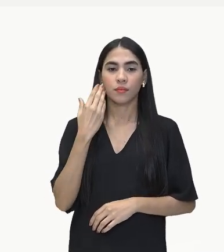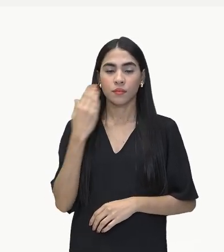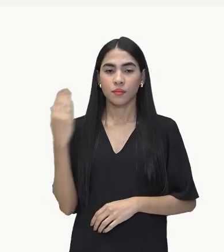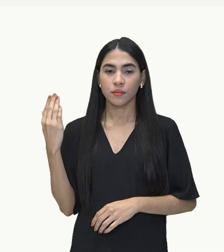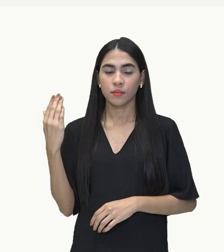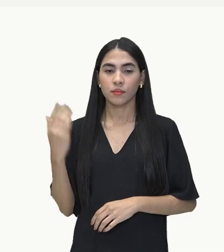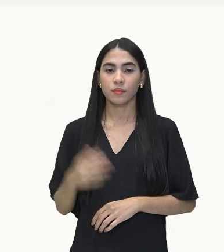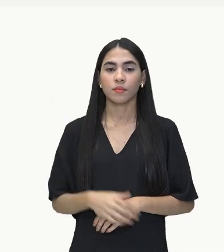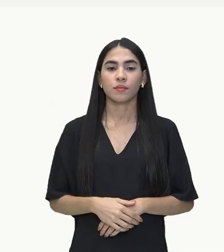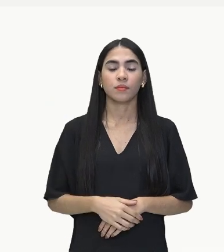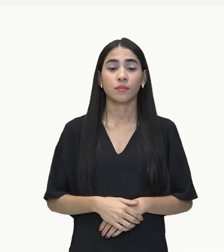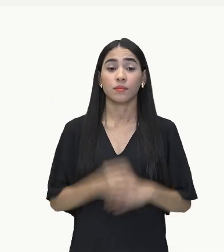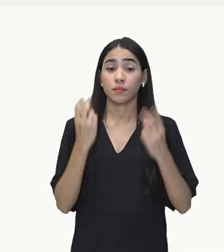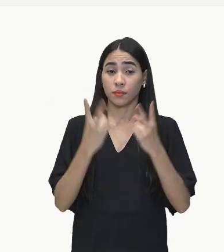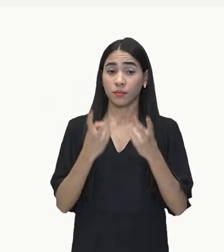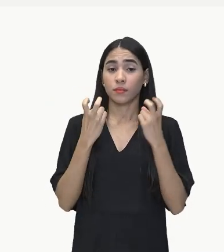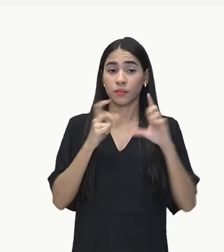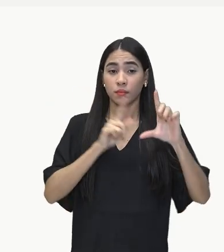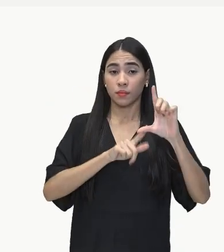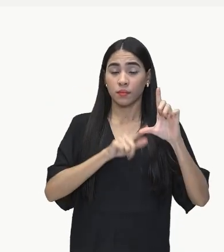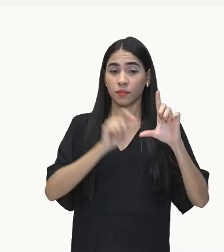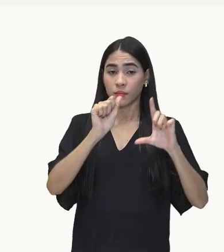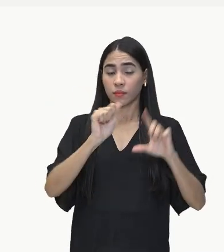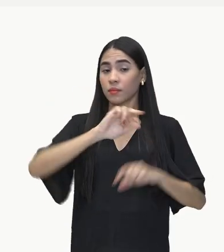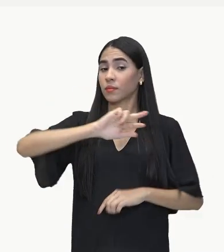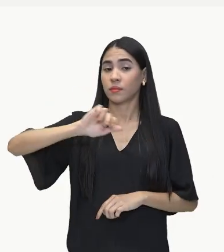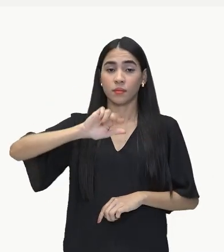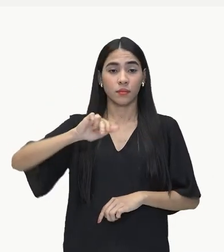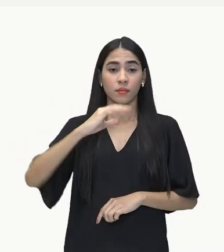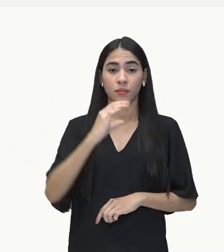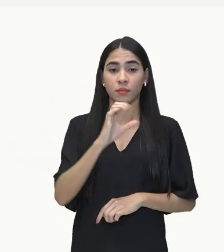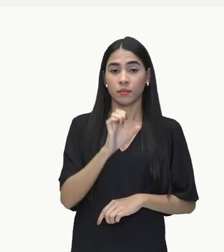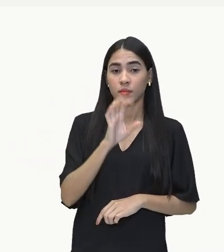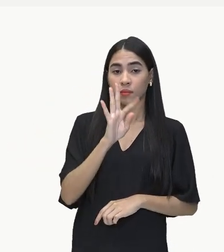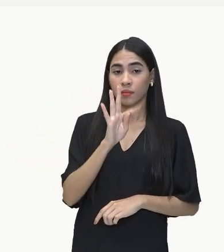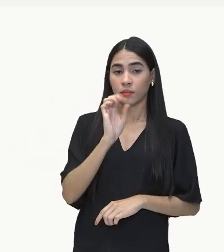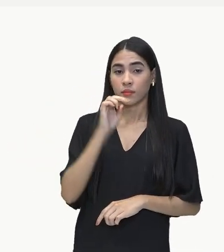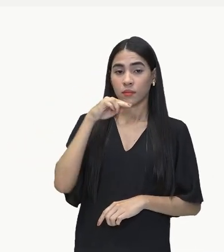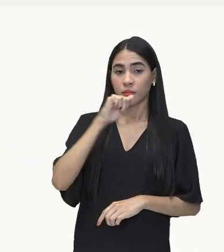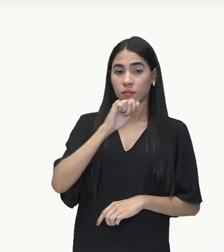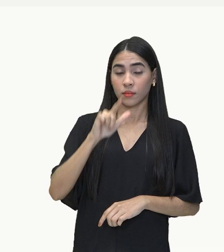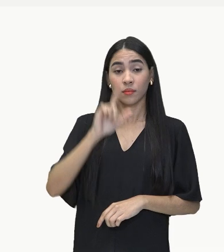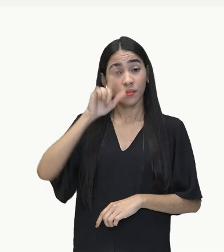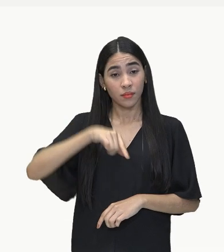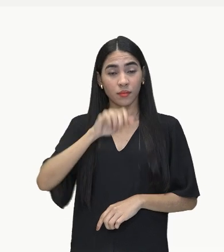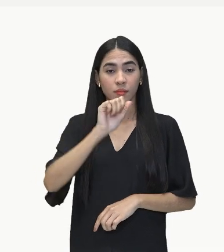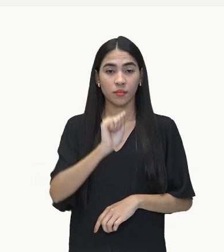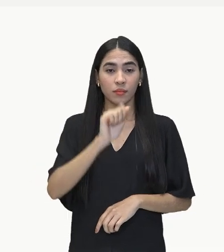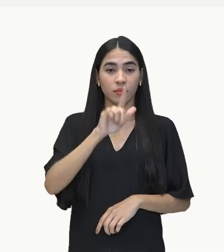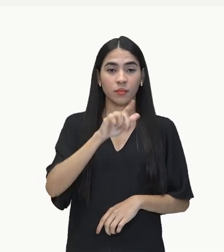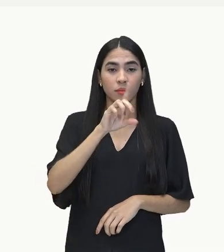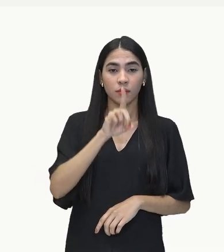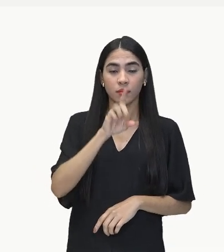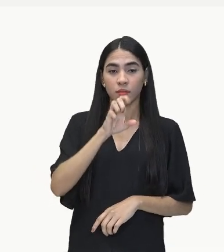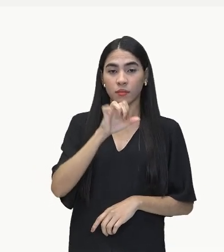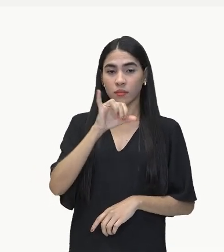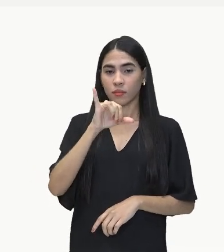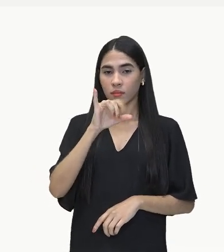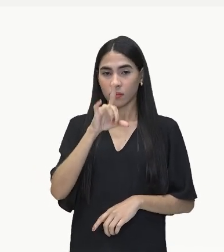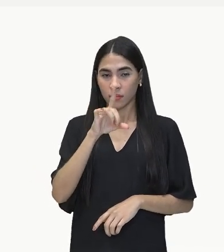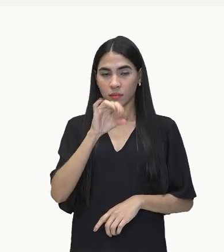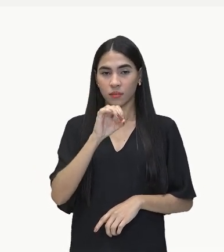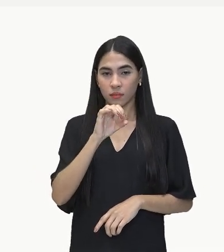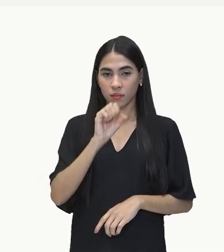cetonas. Aqui, gente, não são cetonas, elas são aldeídos, tá bom? Por que elas